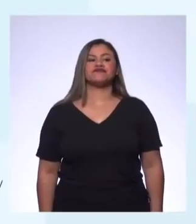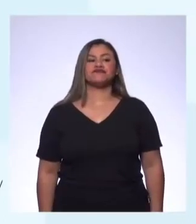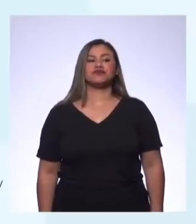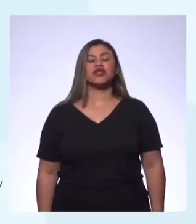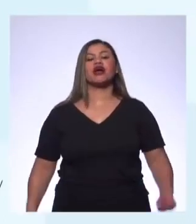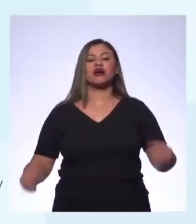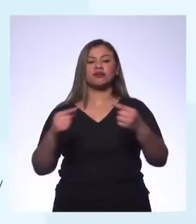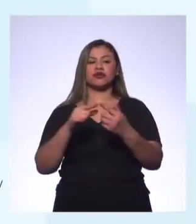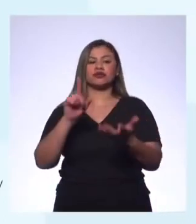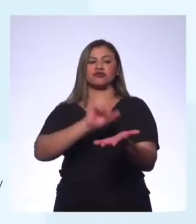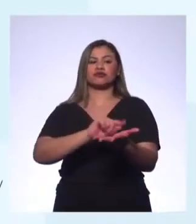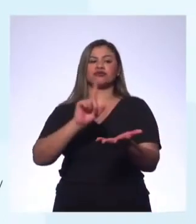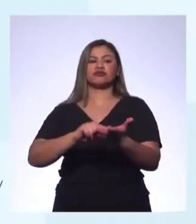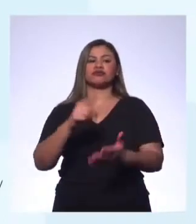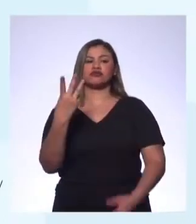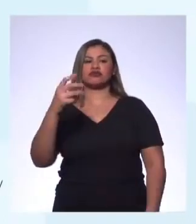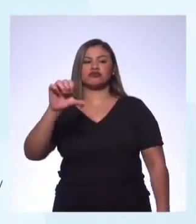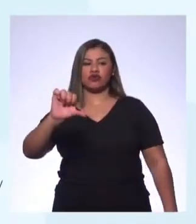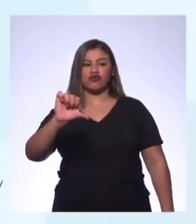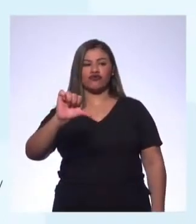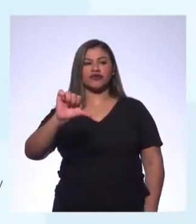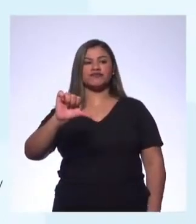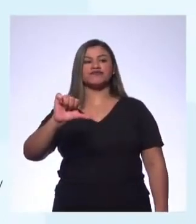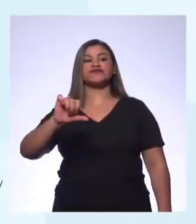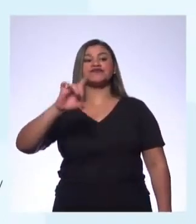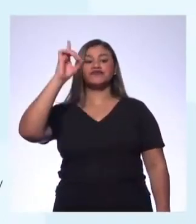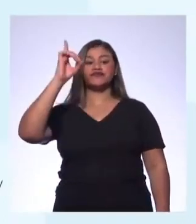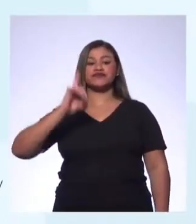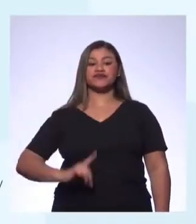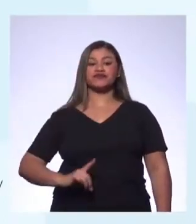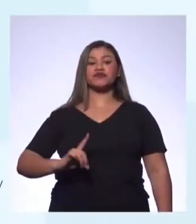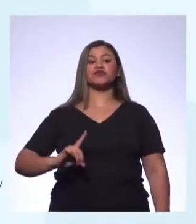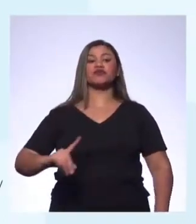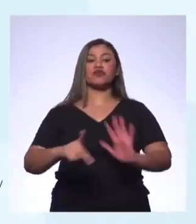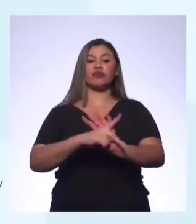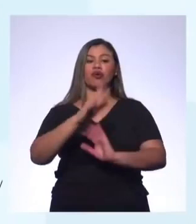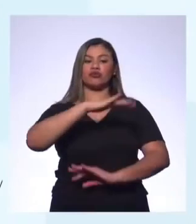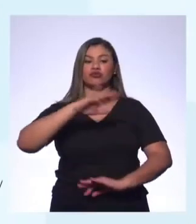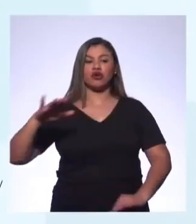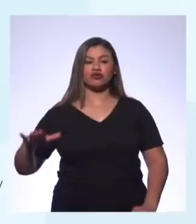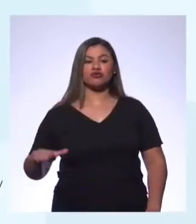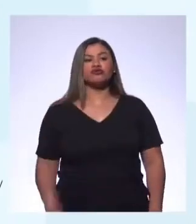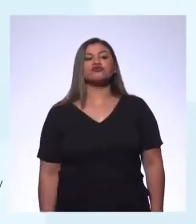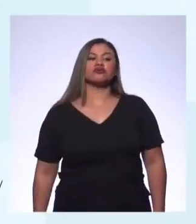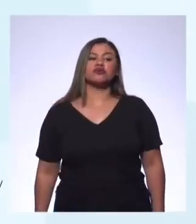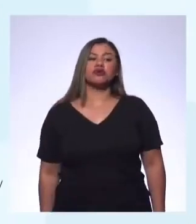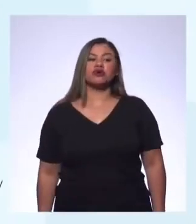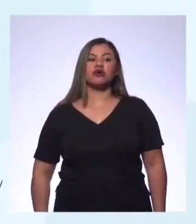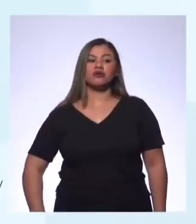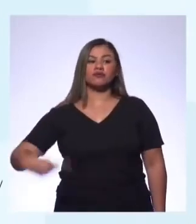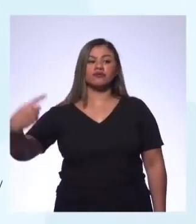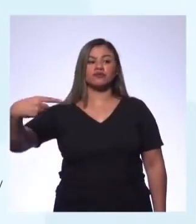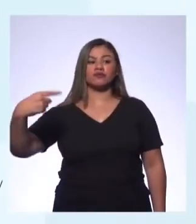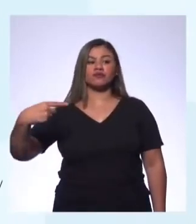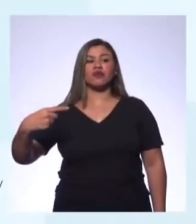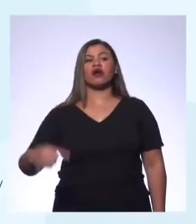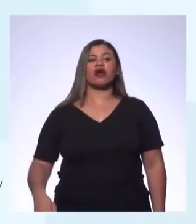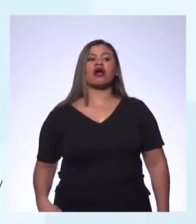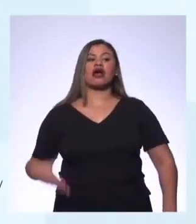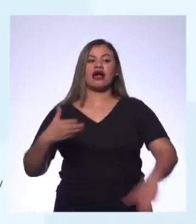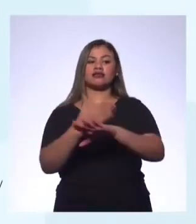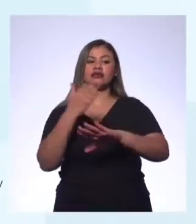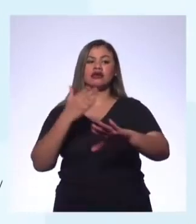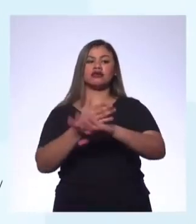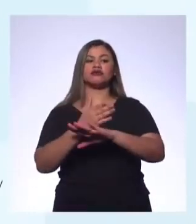E aí, seguindo, temos o artigo 39. São direitos do aluno: 1. Ter acesso